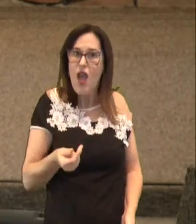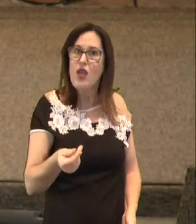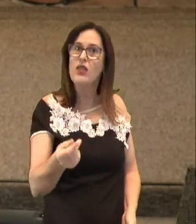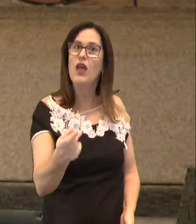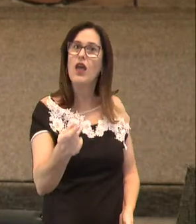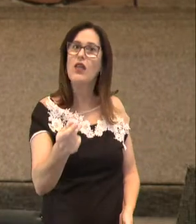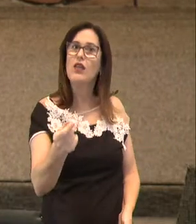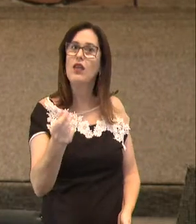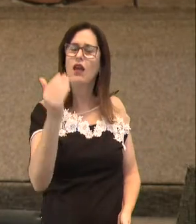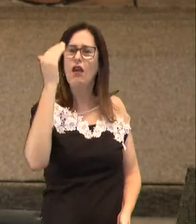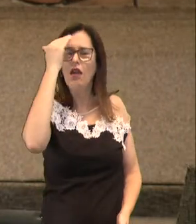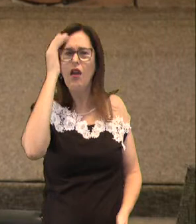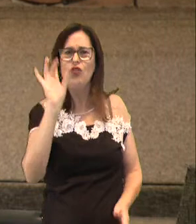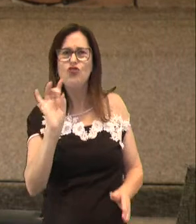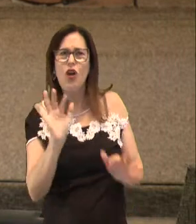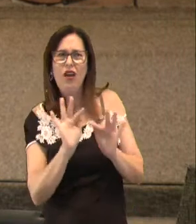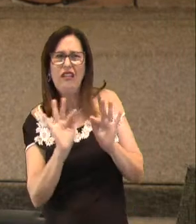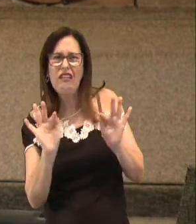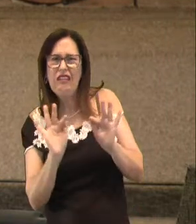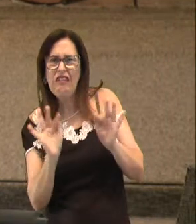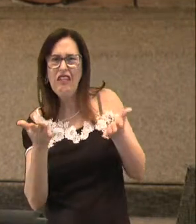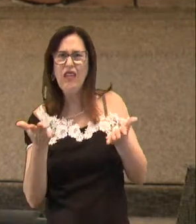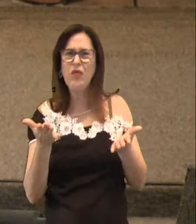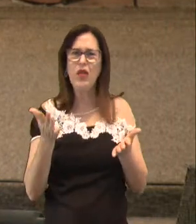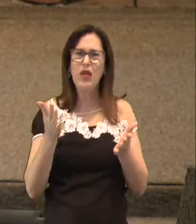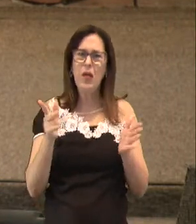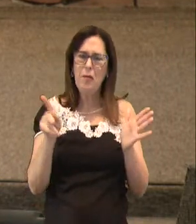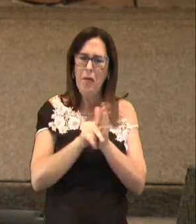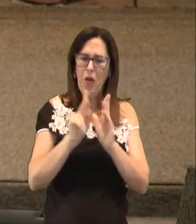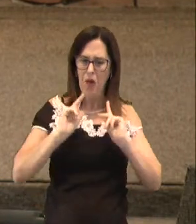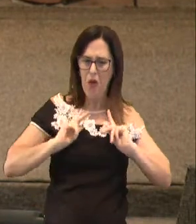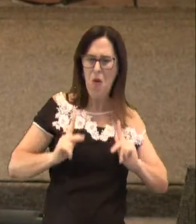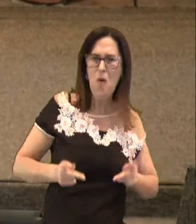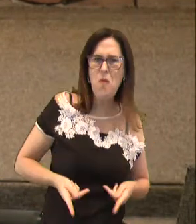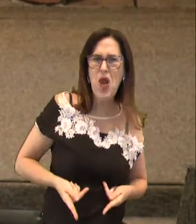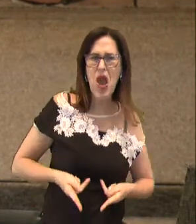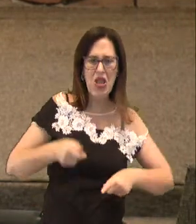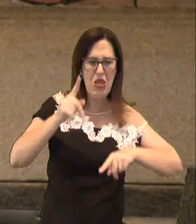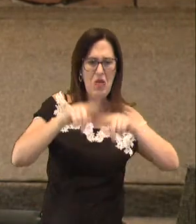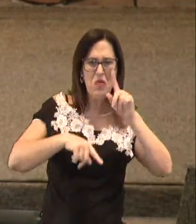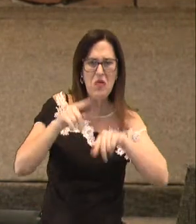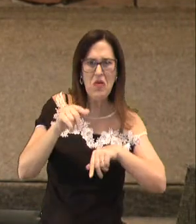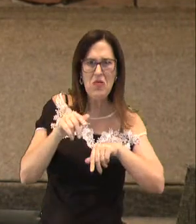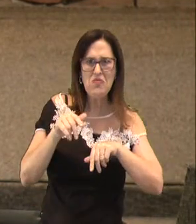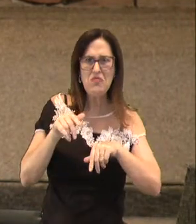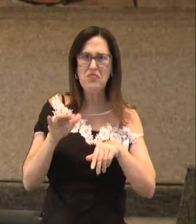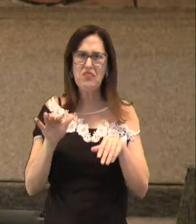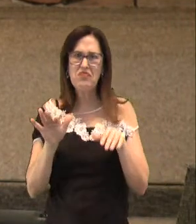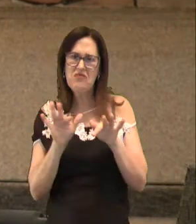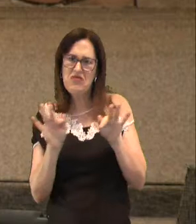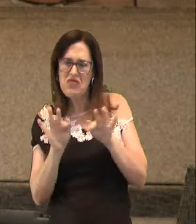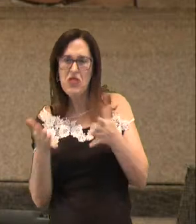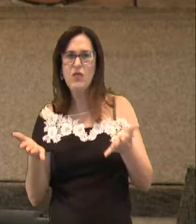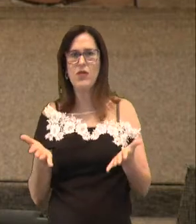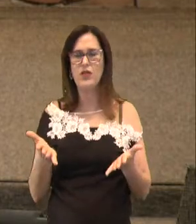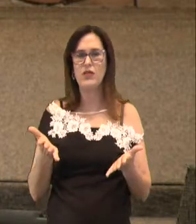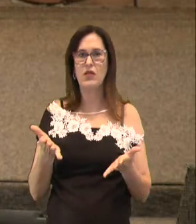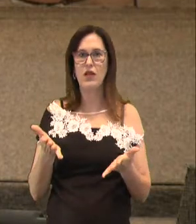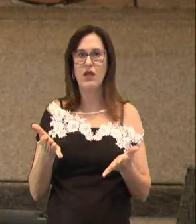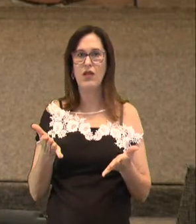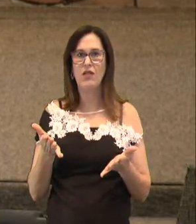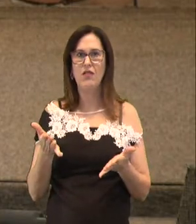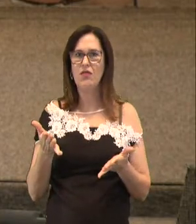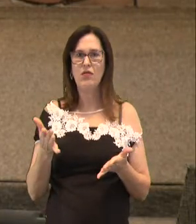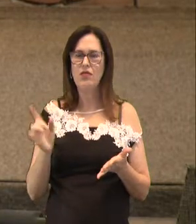eles compreendiam apenas de uma forma humana, material e superficial. Não era